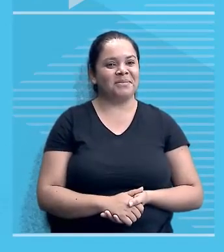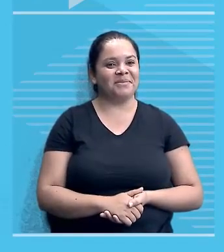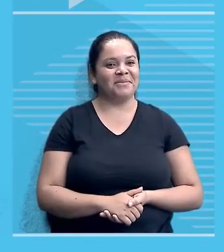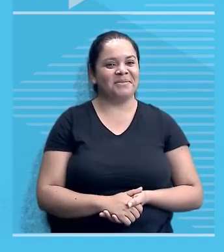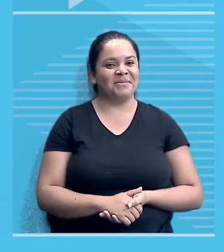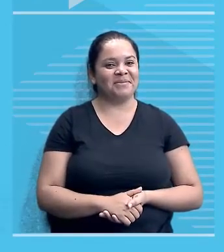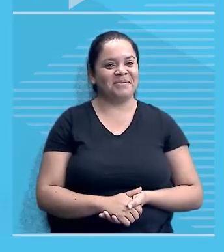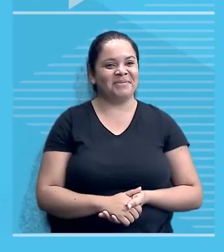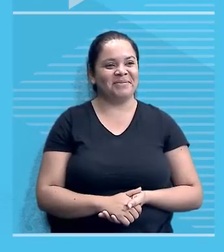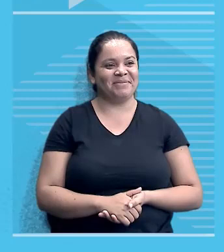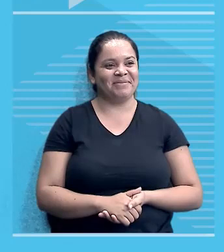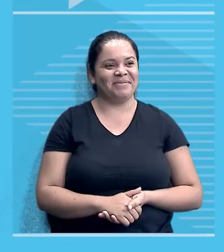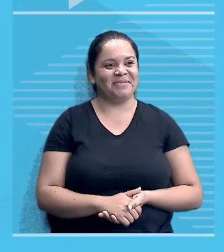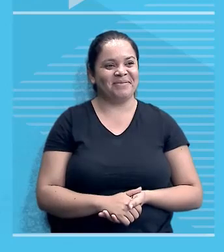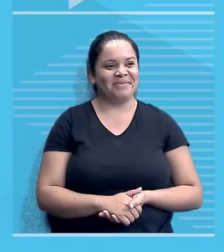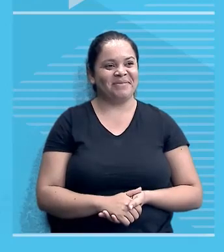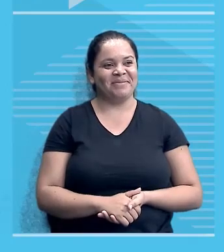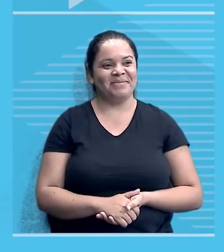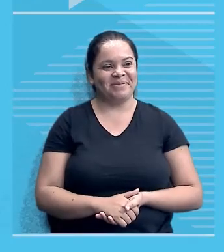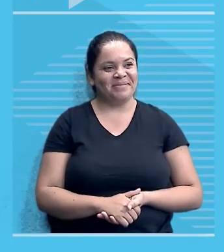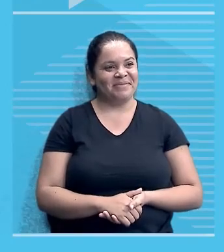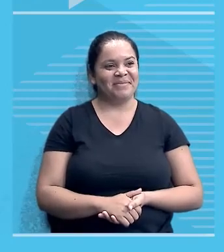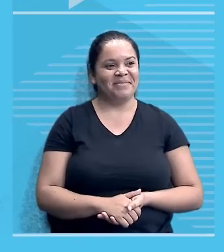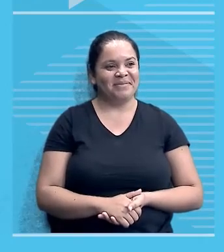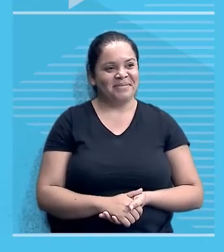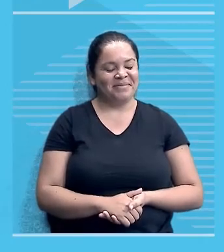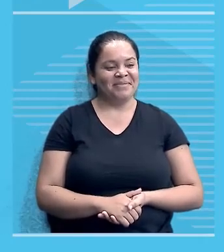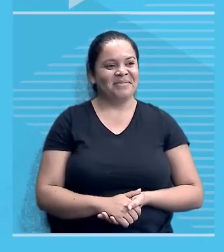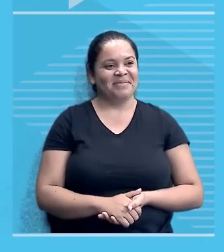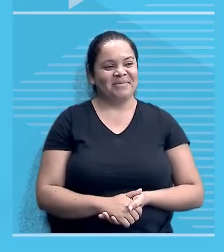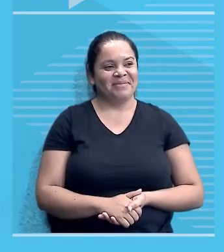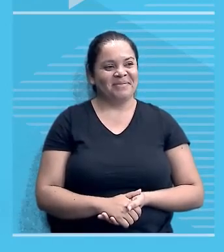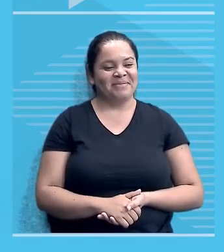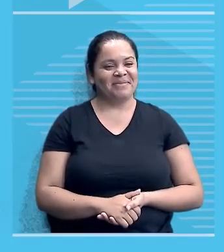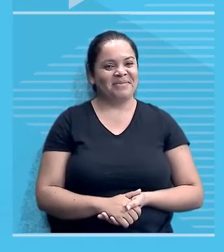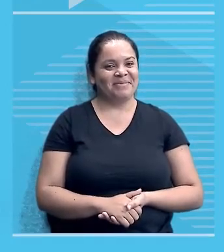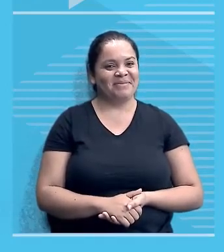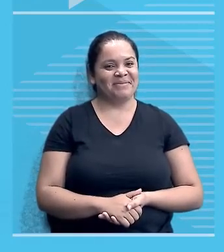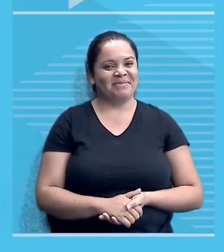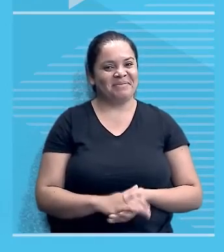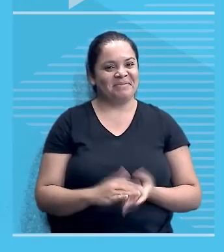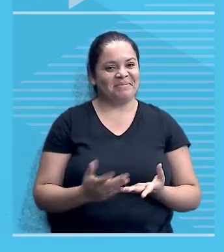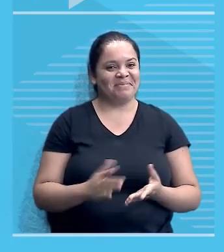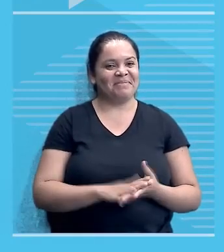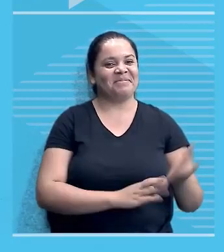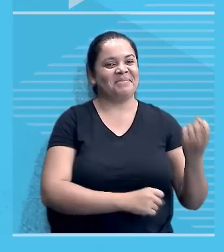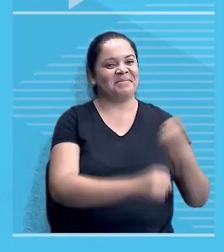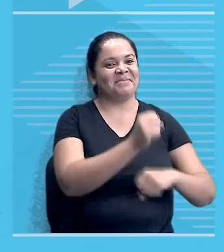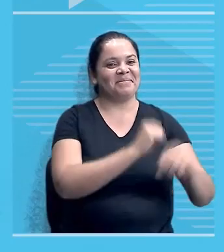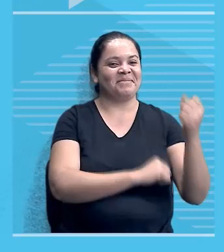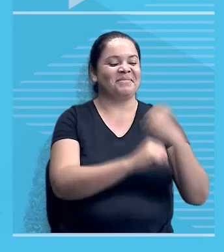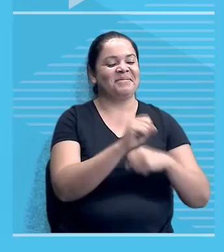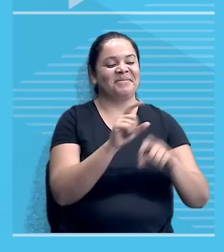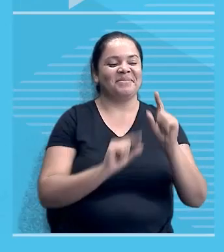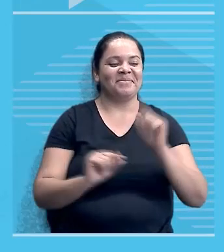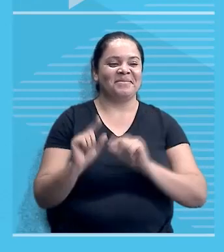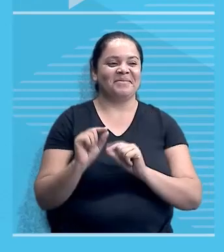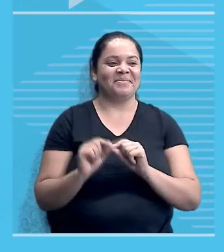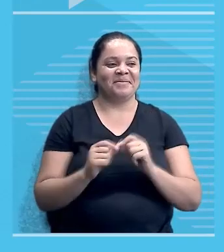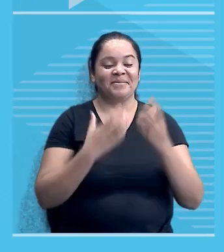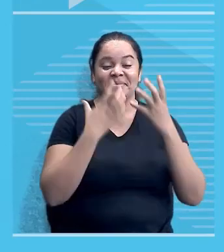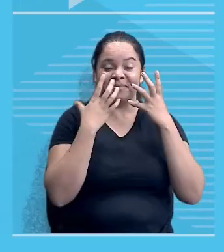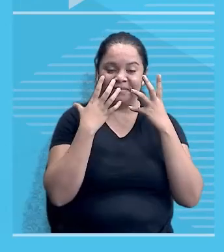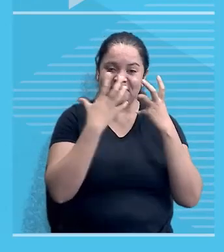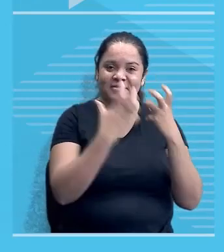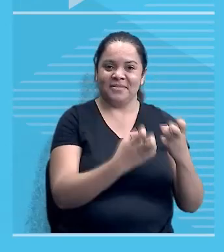E aí essa indústria ela terminou que ela terminou atraindo pessoas